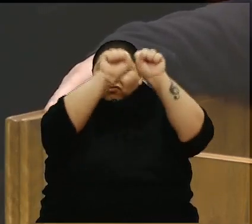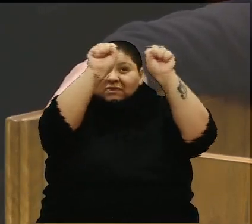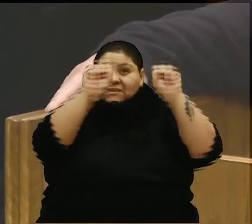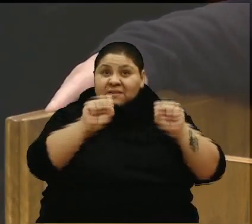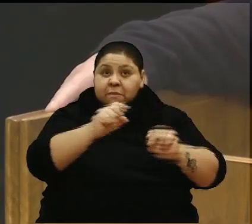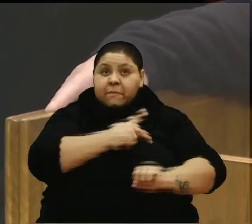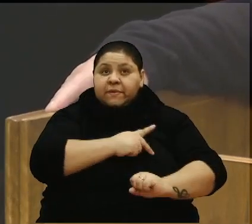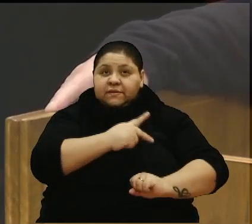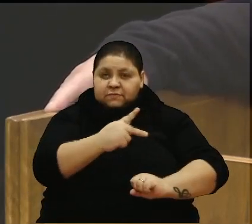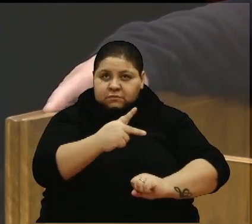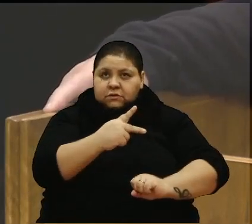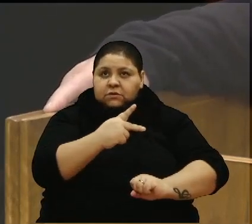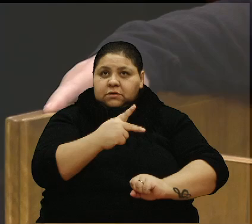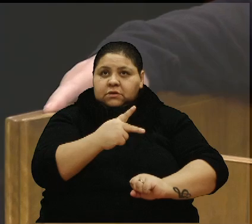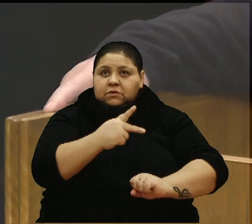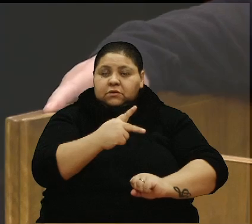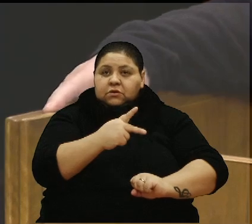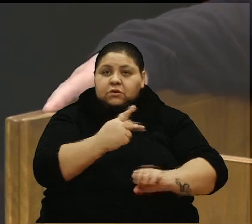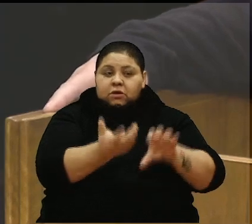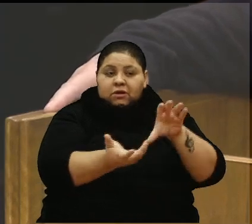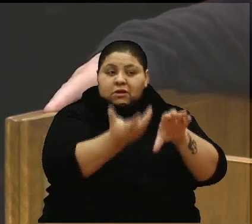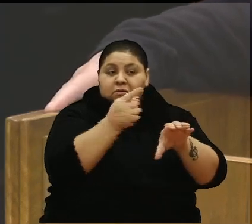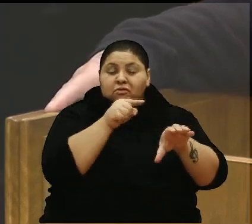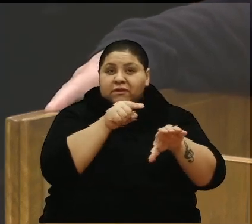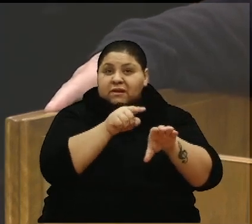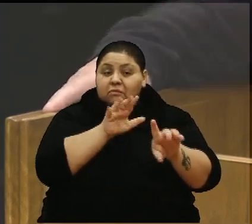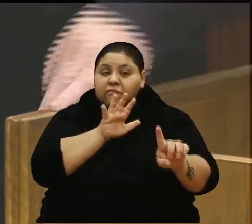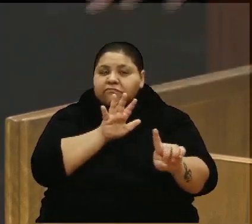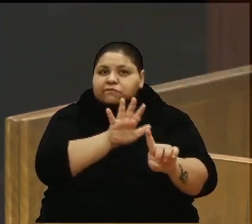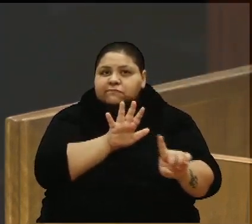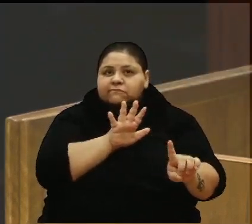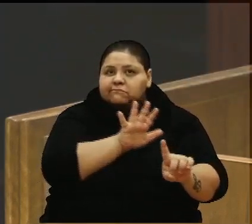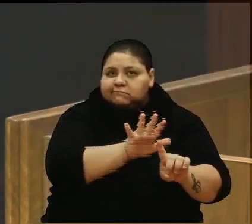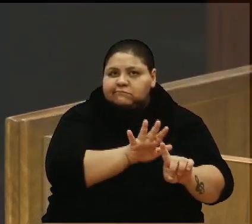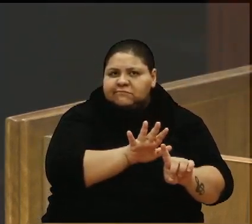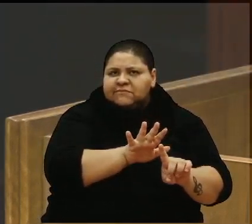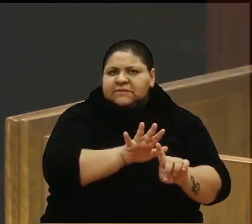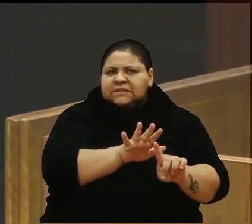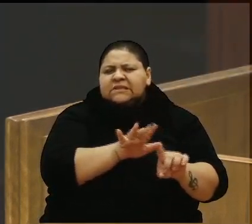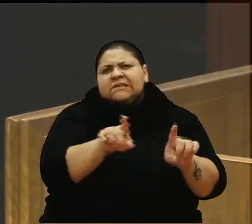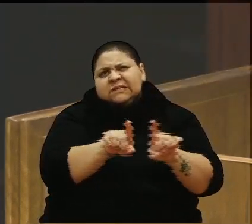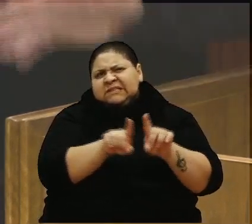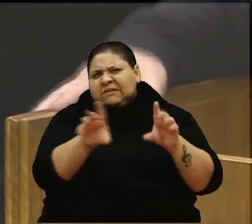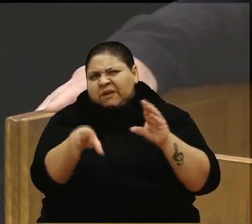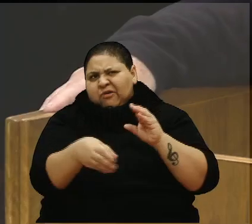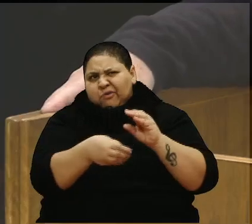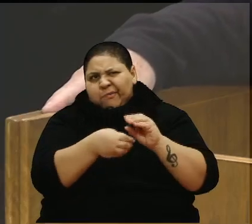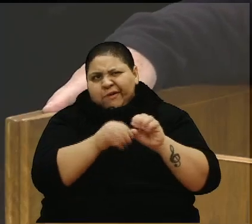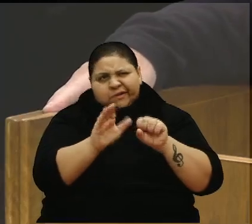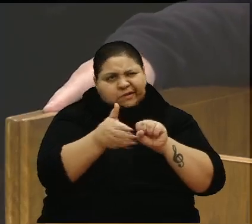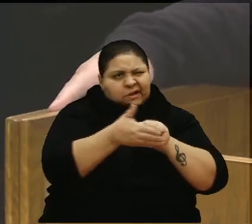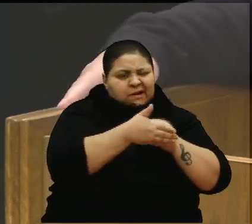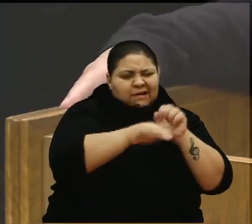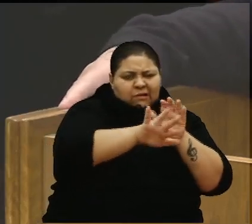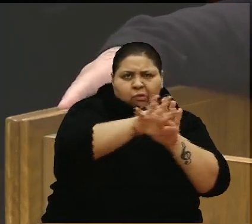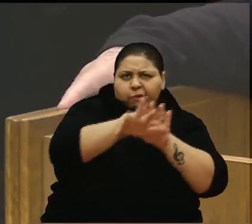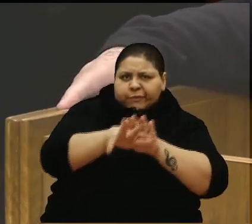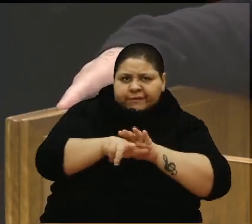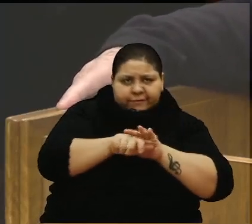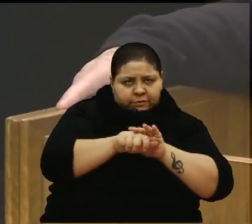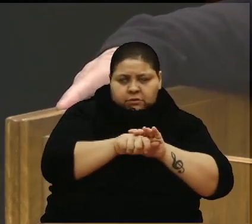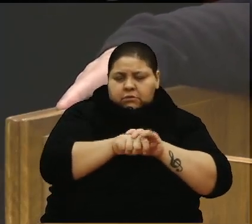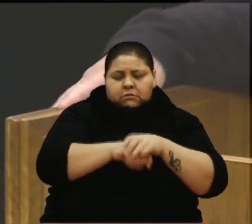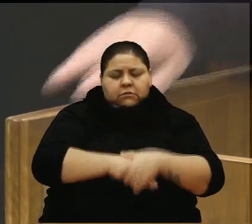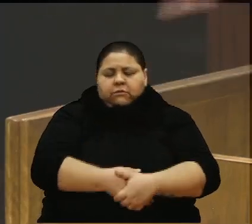presidencialista, que o Congresso interfira, e até com emendas secretas, corrupção,